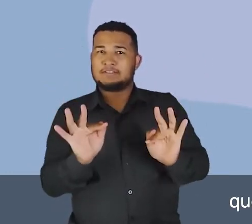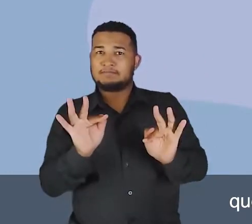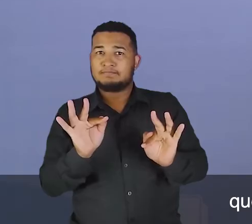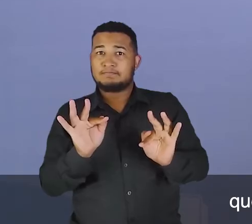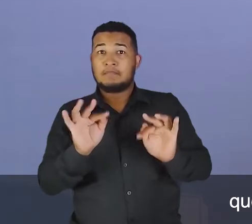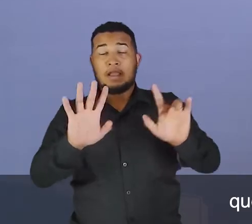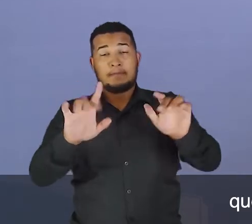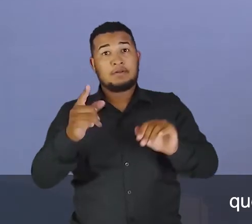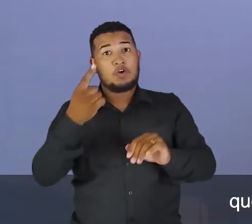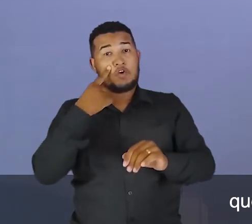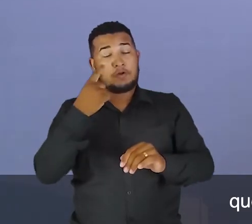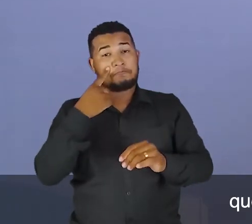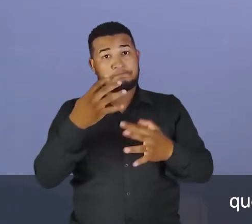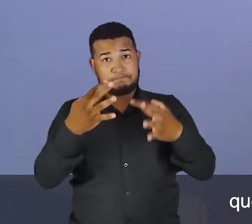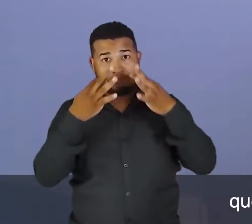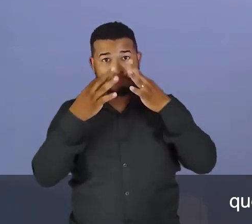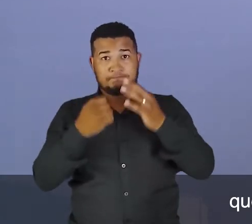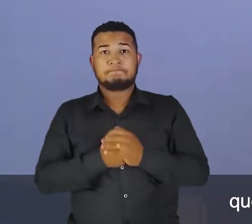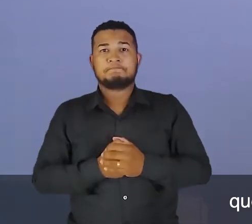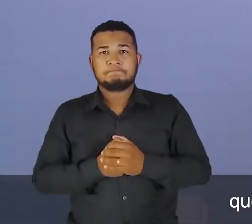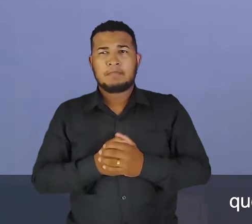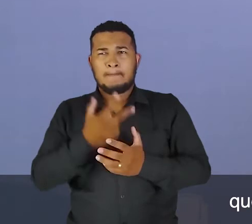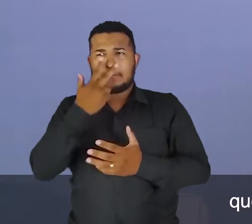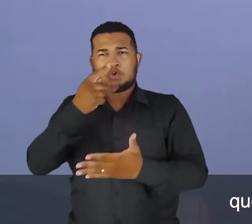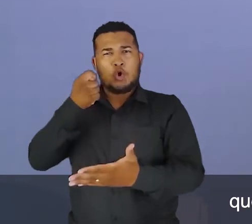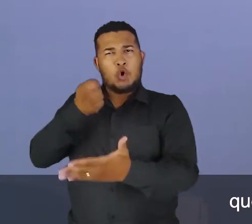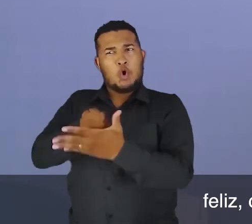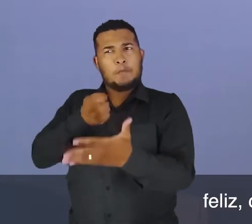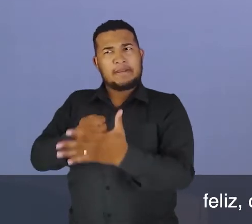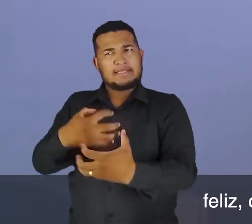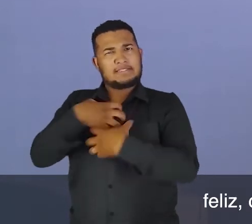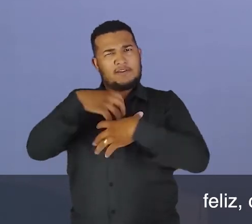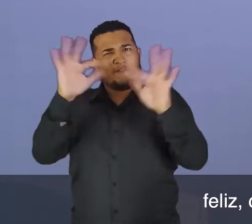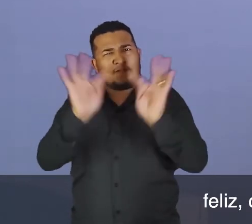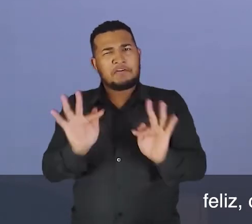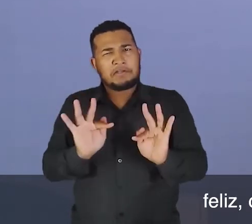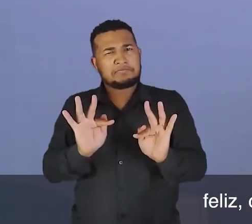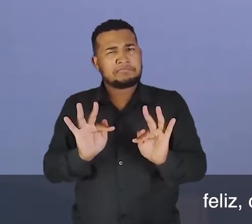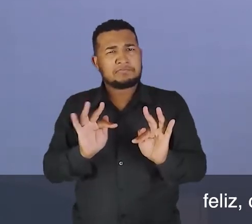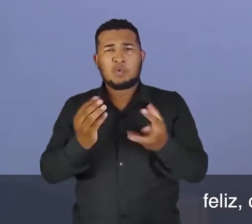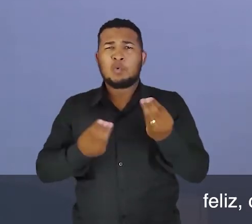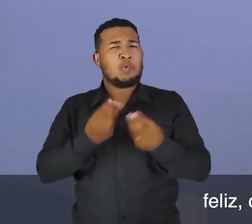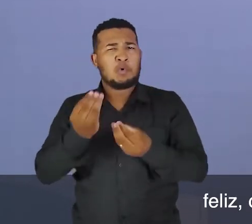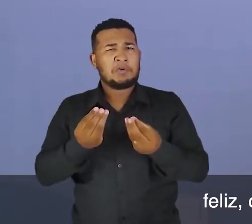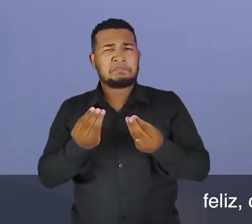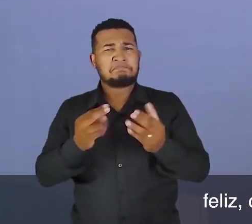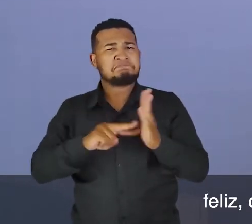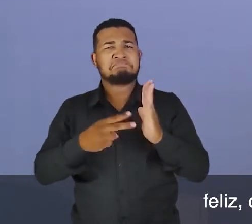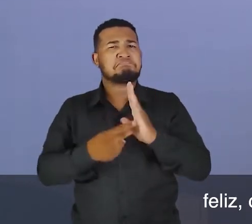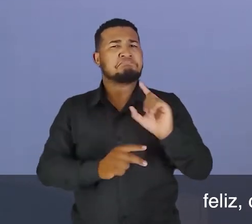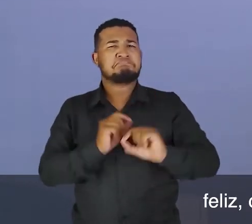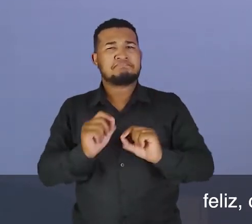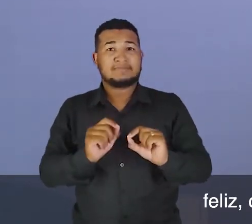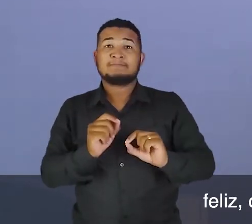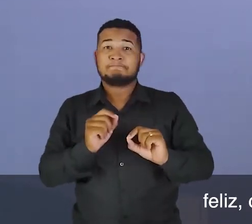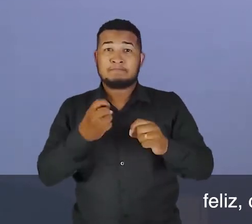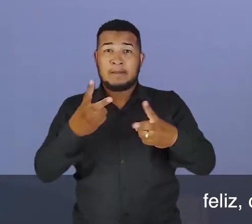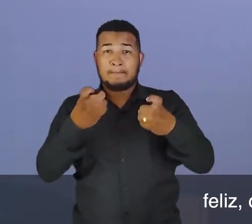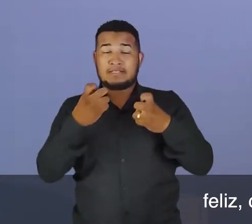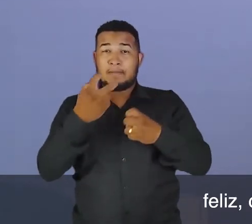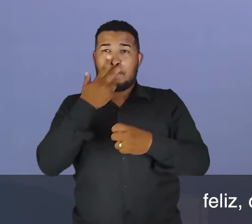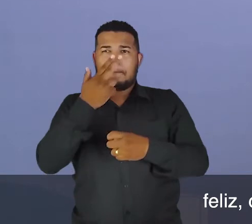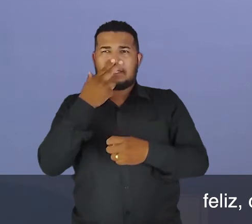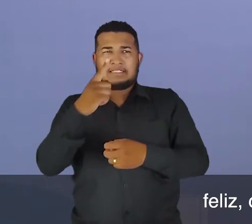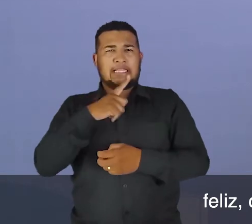queria que vocês olhassem aqui, por favor. Obrigação de ser feliz. Como assim? Você já percebeu que nós temos